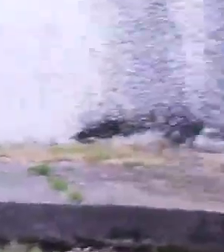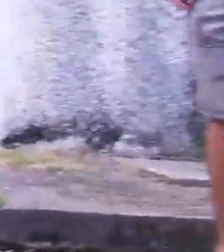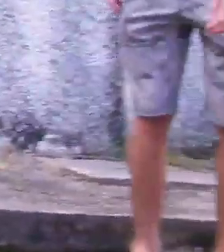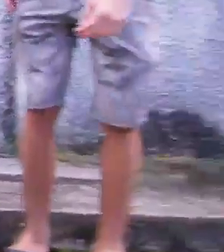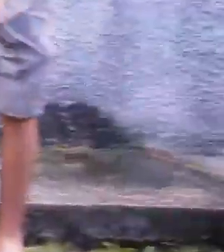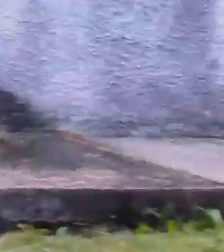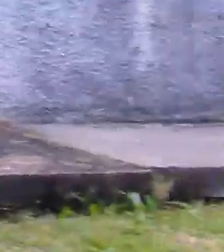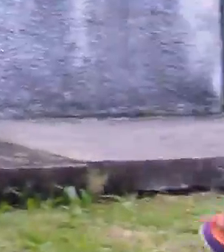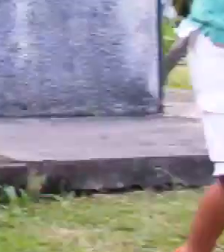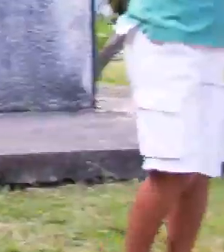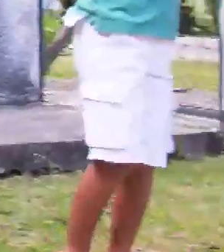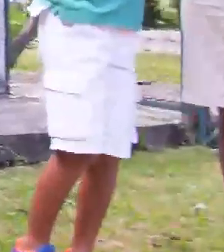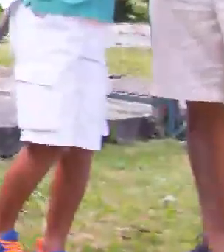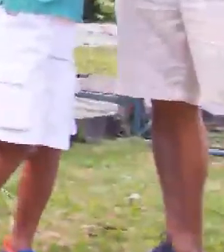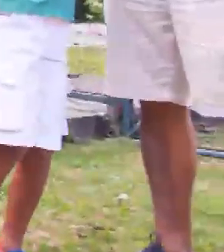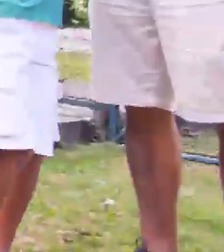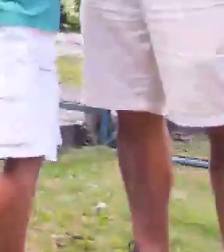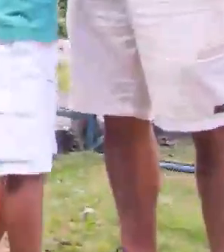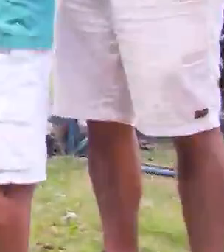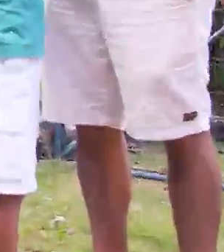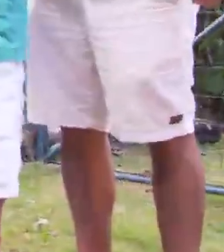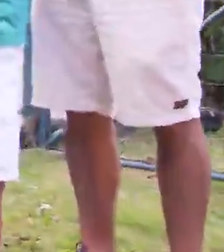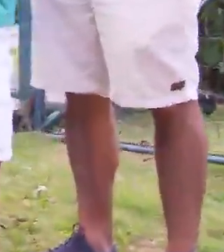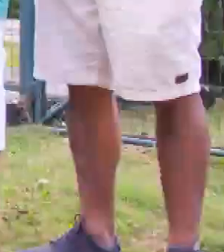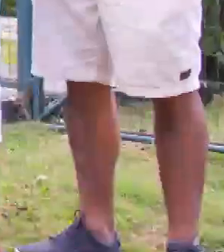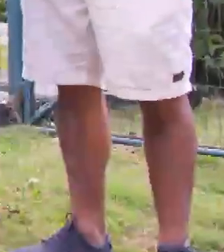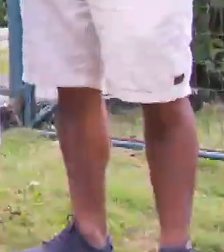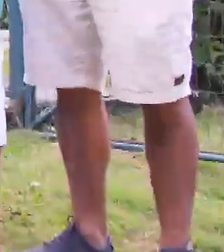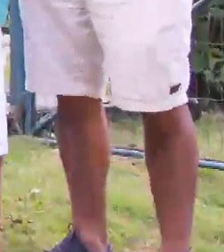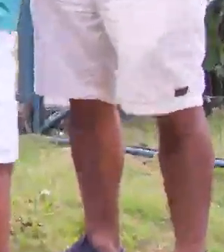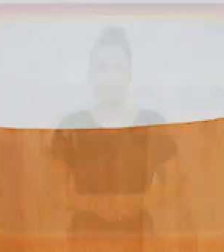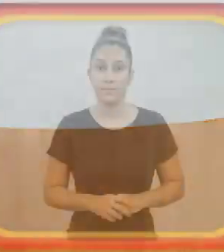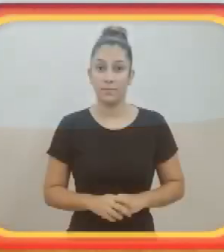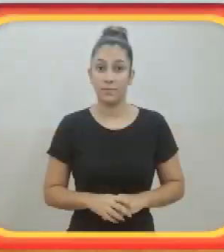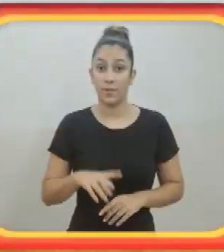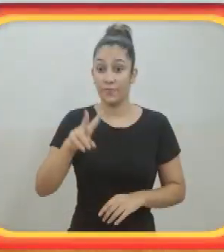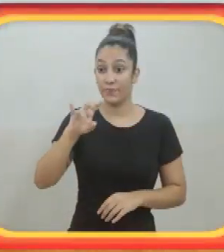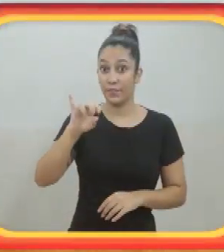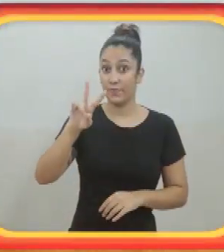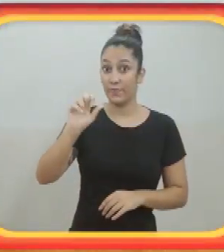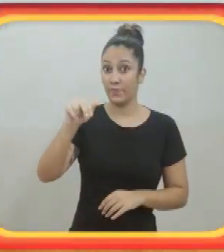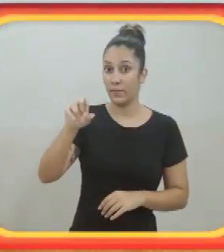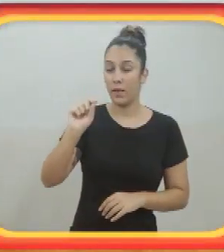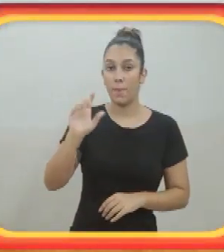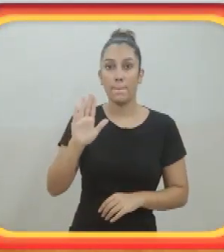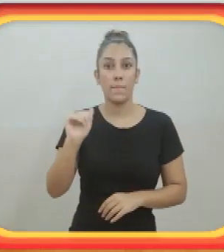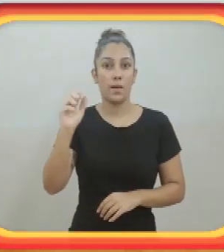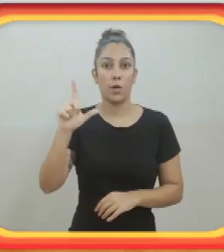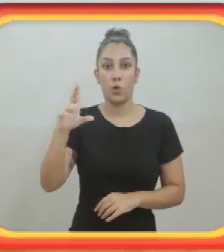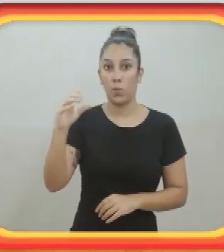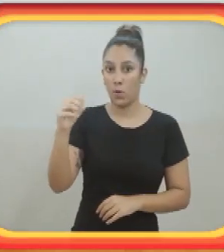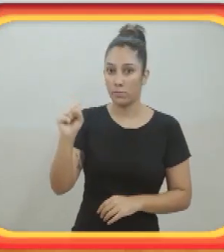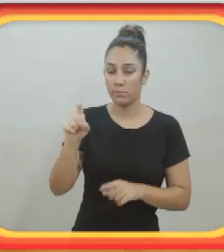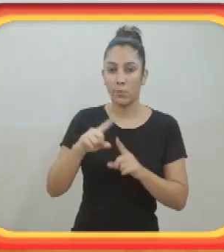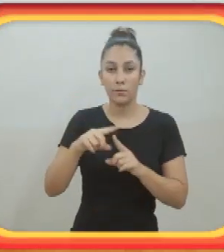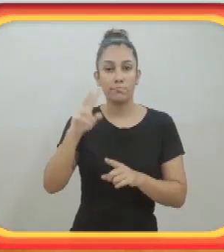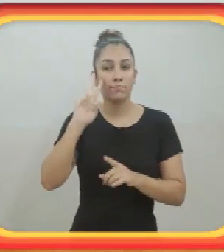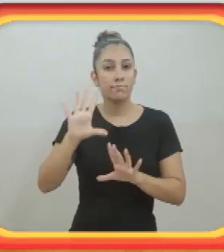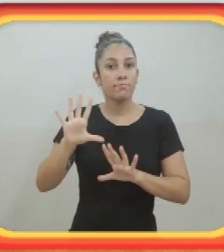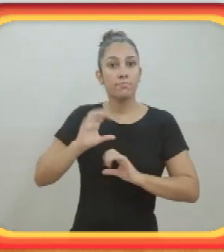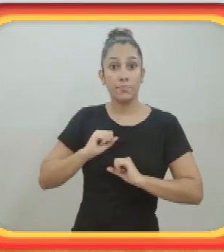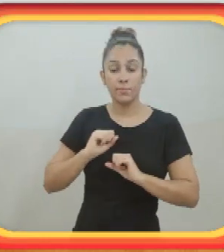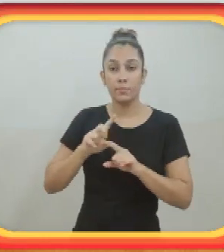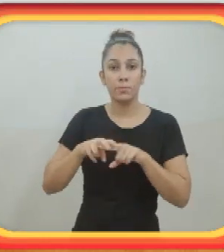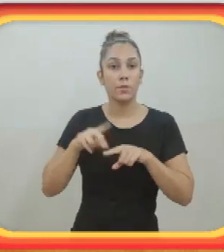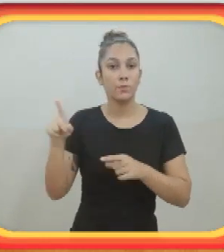bola na boca corre em direção a Lucas e Ian. Enzo mostra o celular para o pai. A Viviane, mãe do Lucas, foi a grande